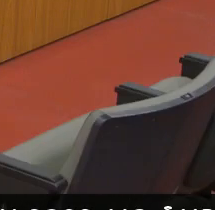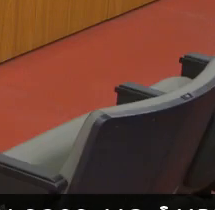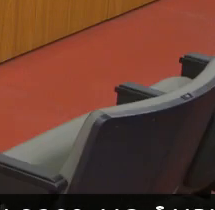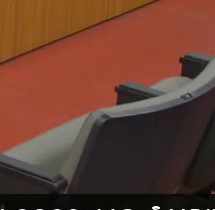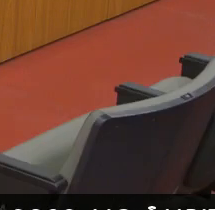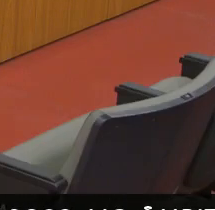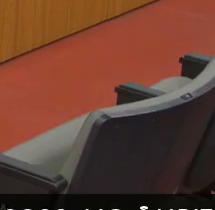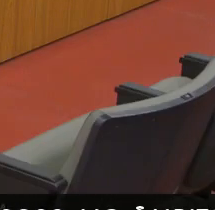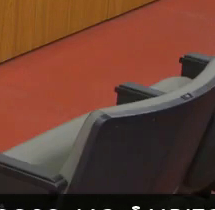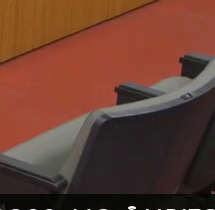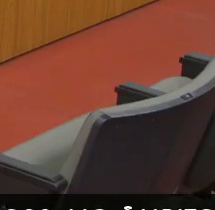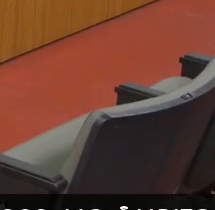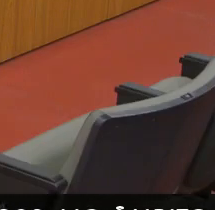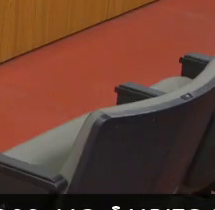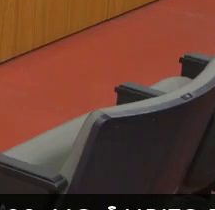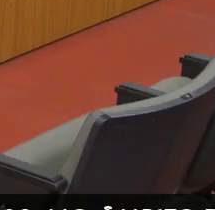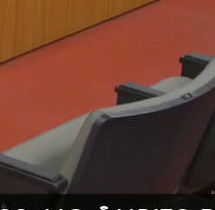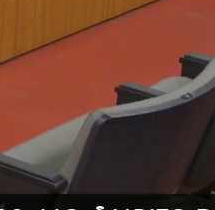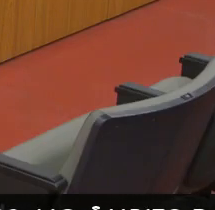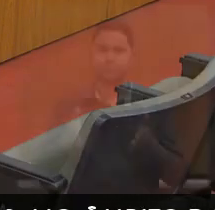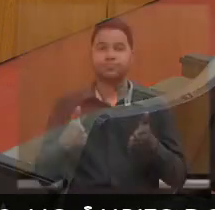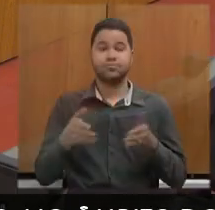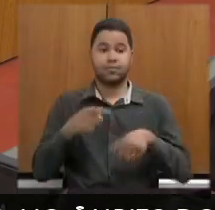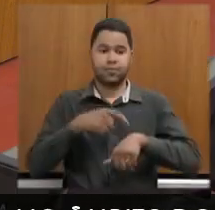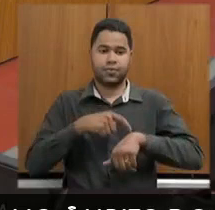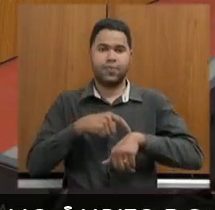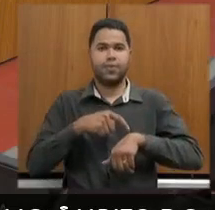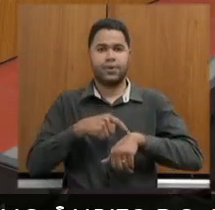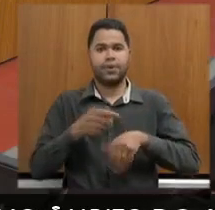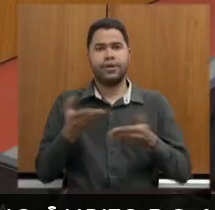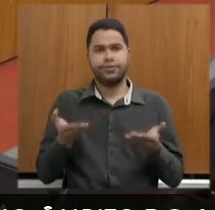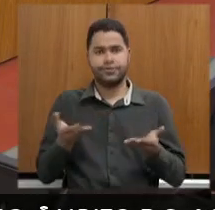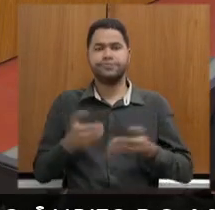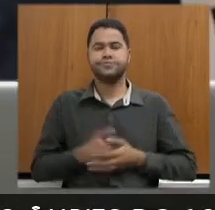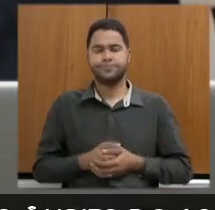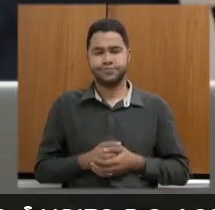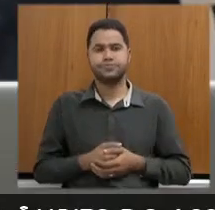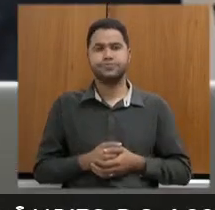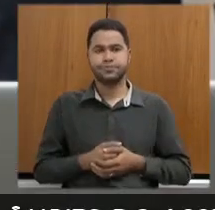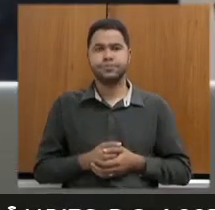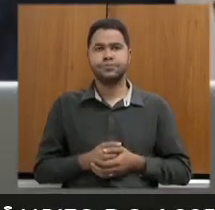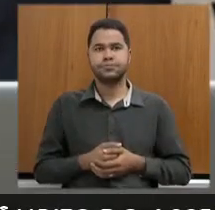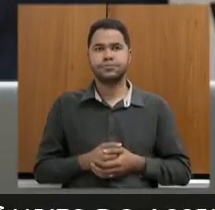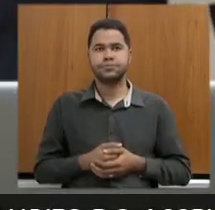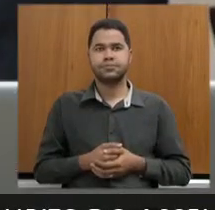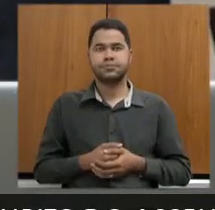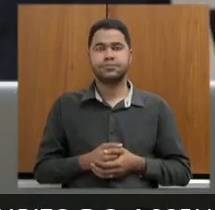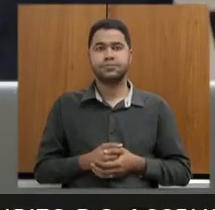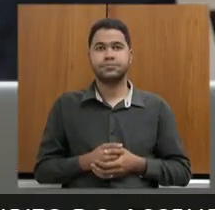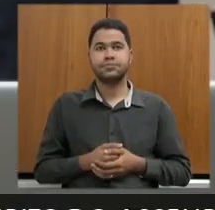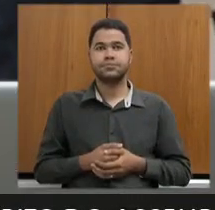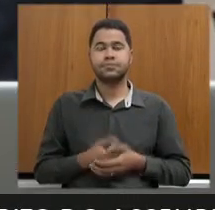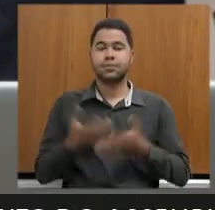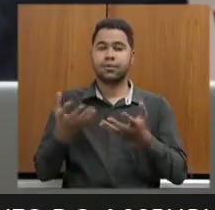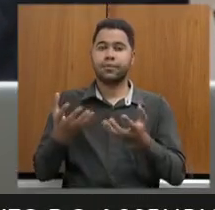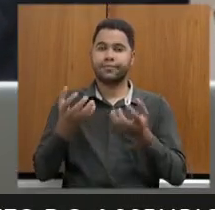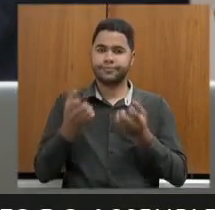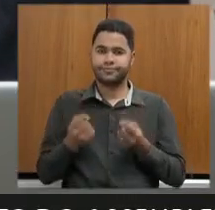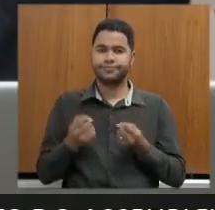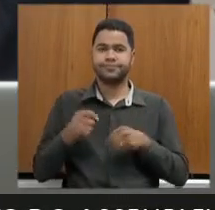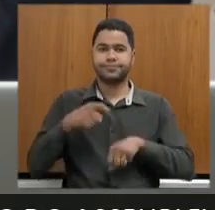a presidência Já devia do adiantado da hora é estamos recebendo